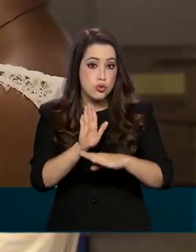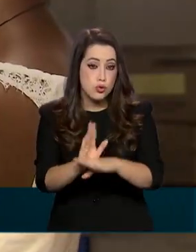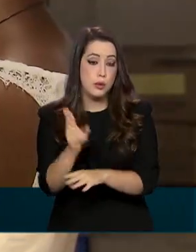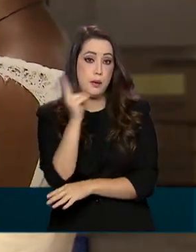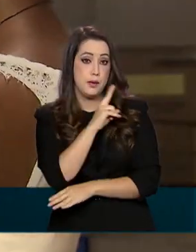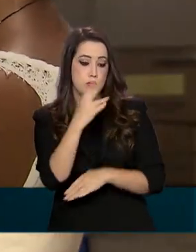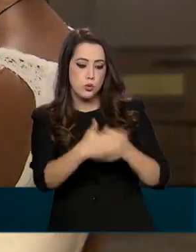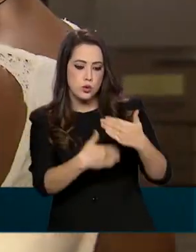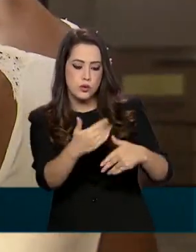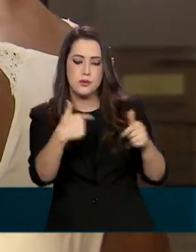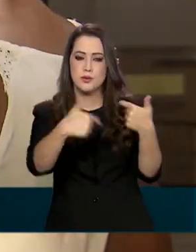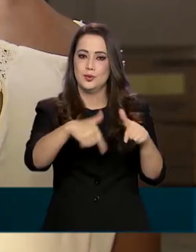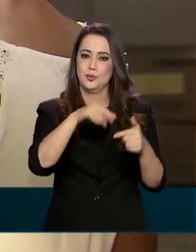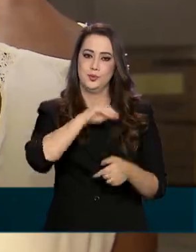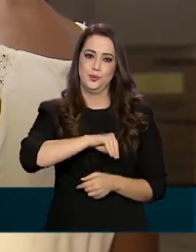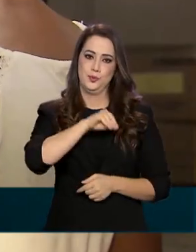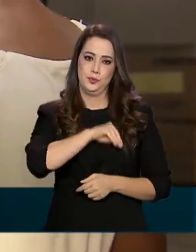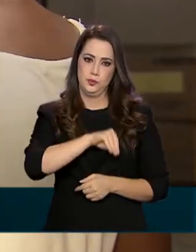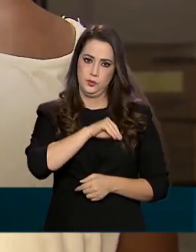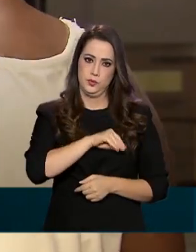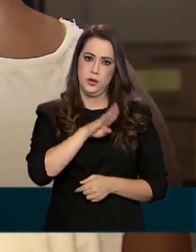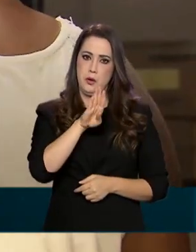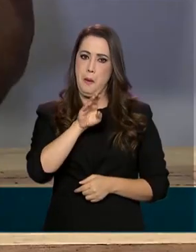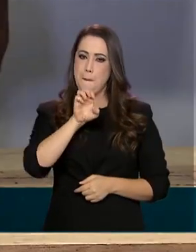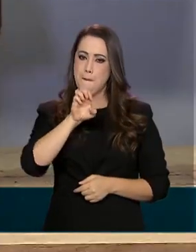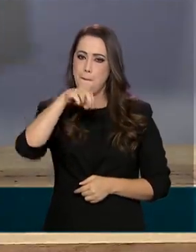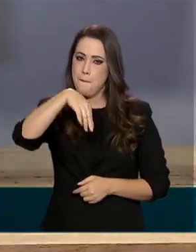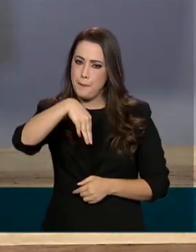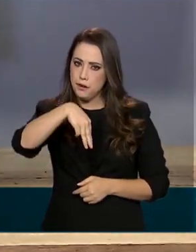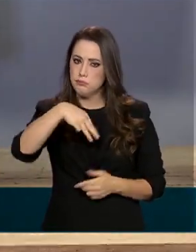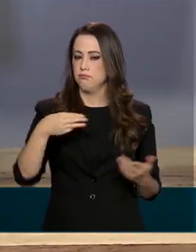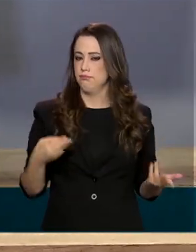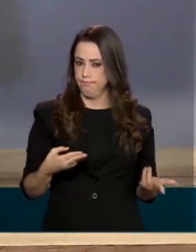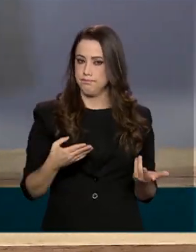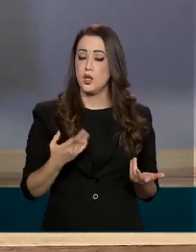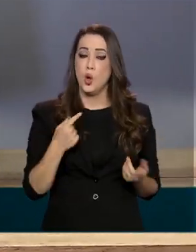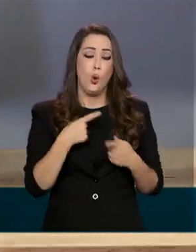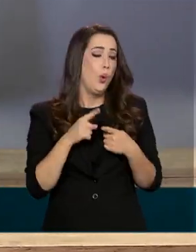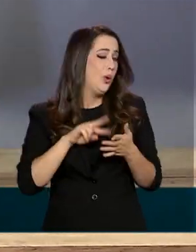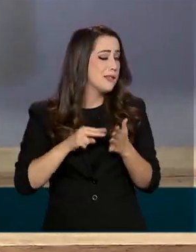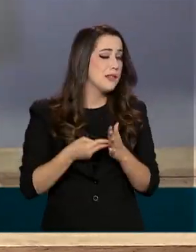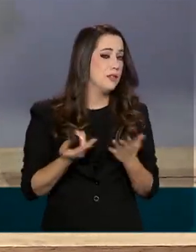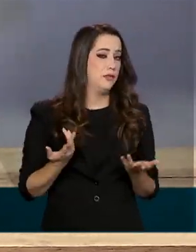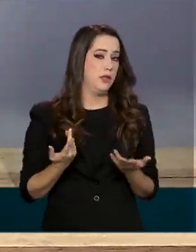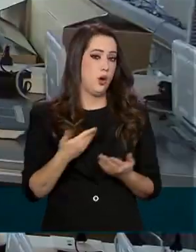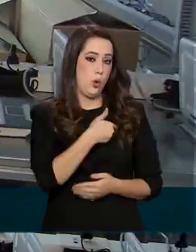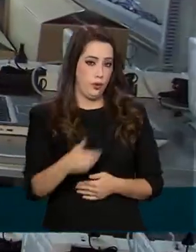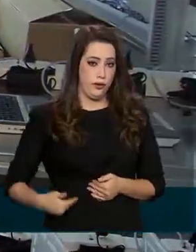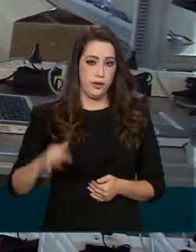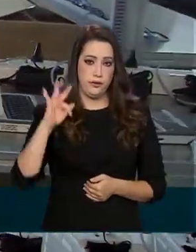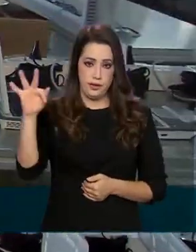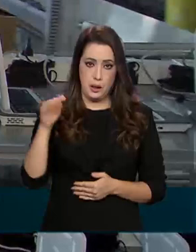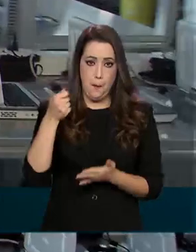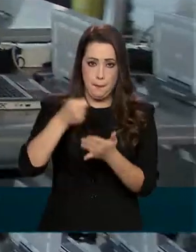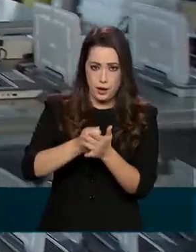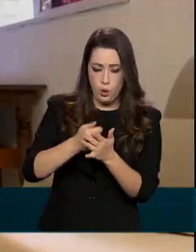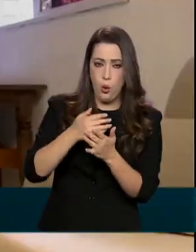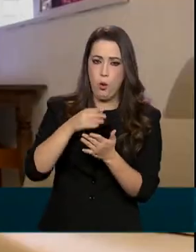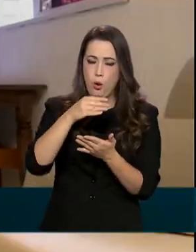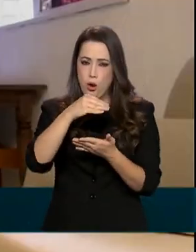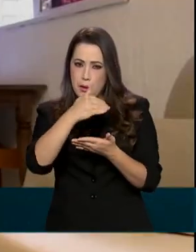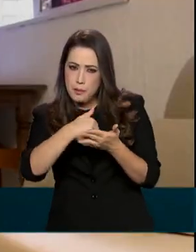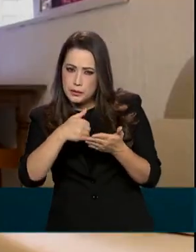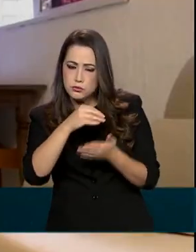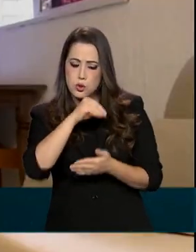emprego e da renda, o BEM. A União garantiu parte do salário dos empregados para que não fossem demitidos.